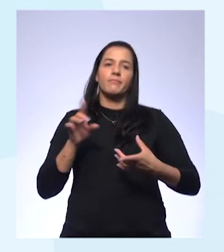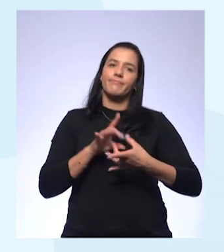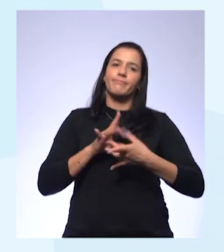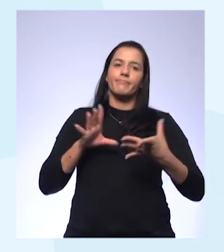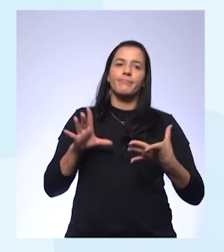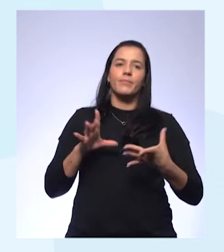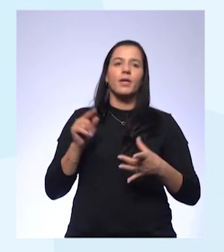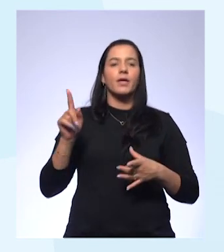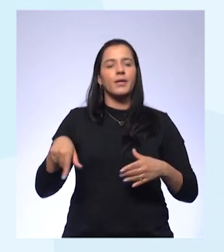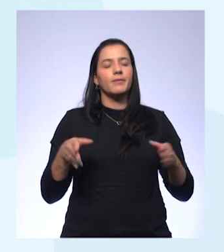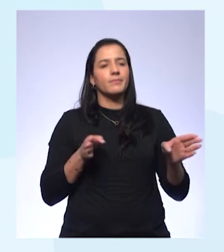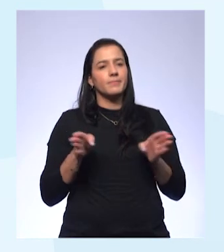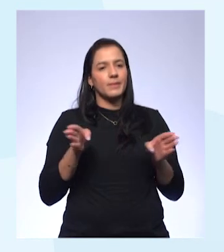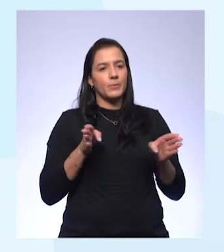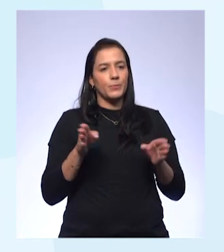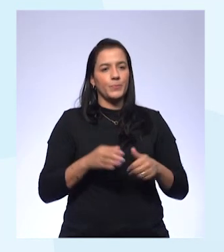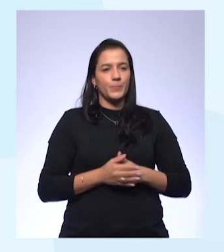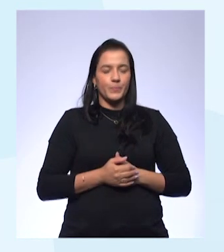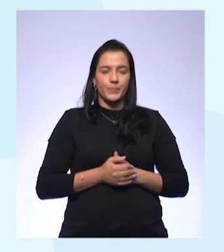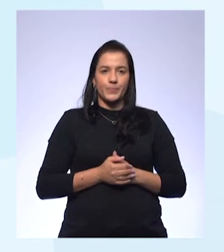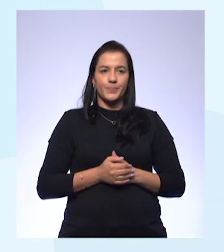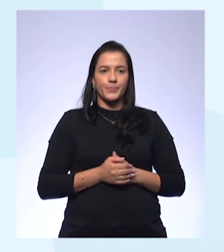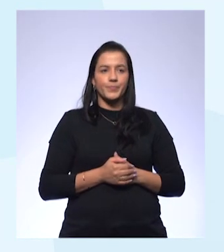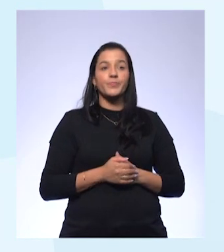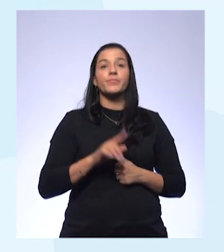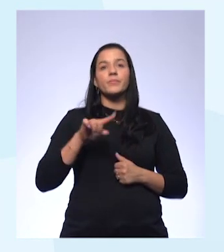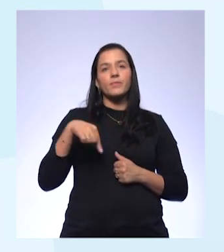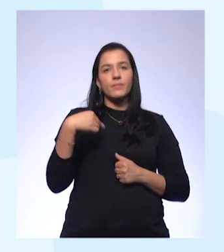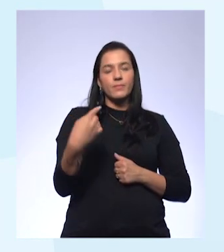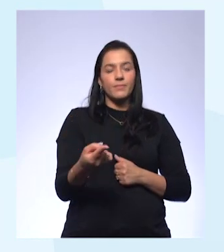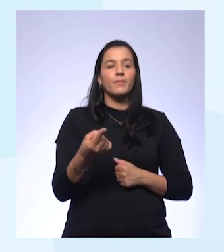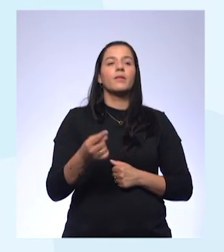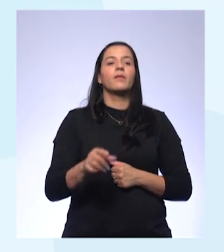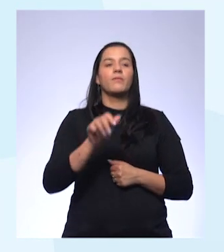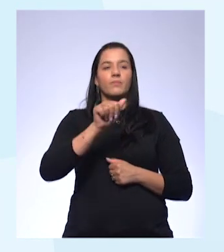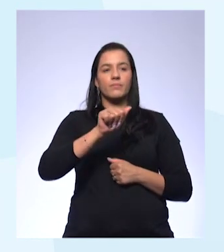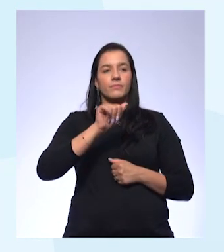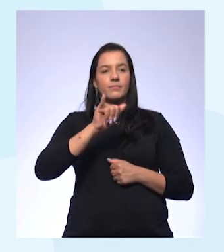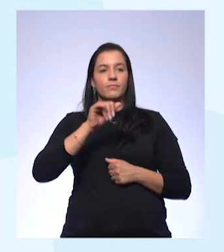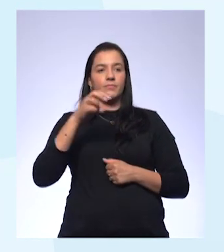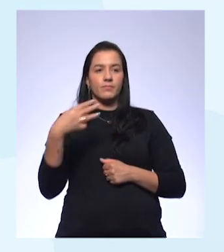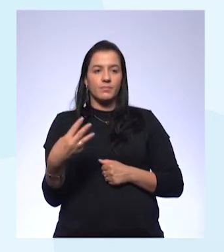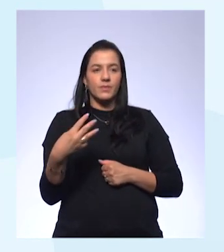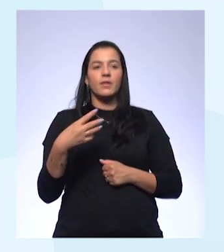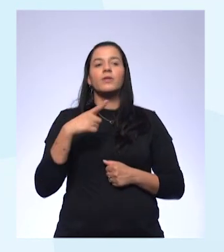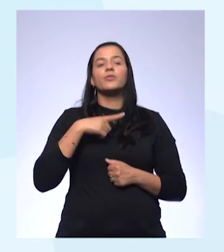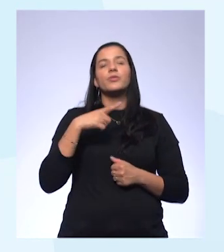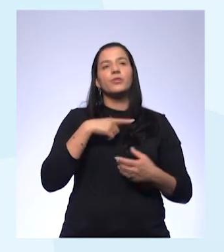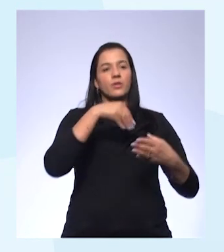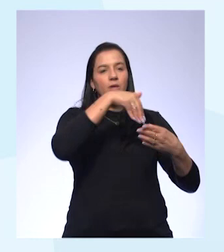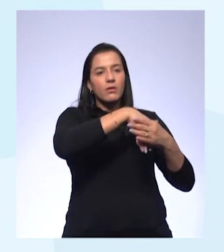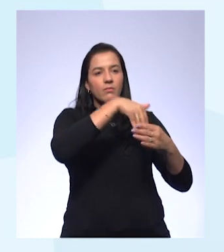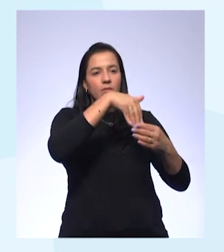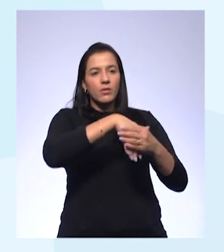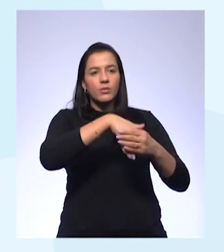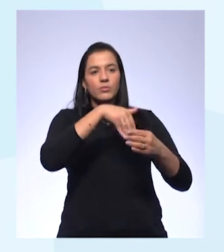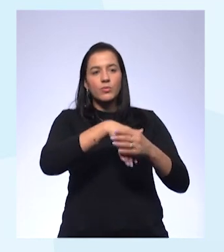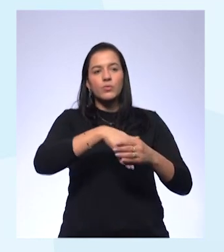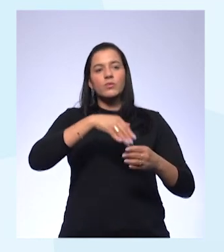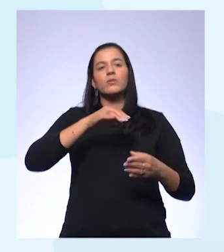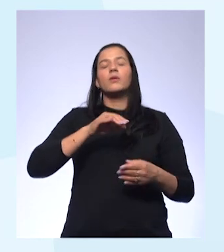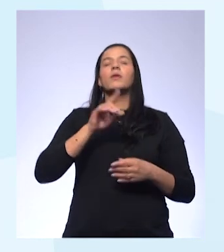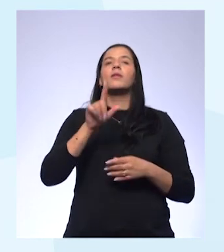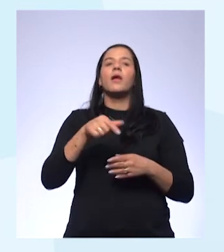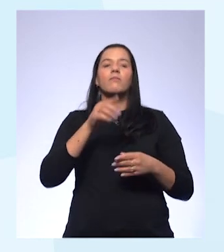dizer assim, nesse momento, tá? O AI-3, ele previa eleições indiretas também para governadores